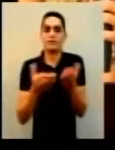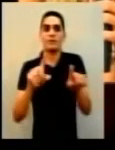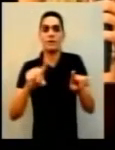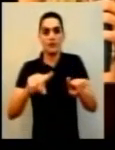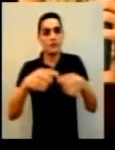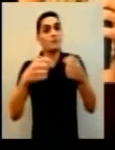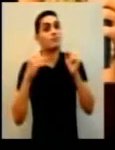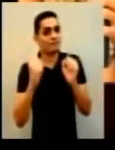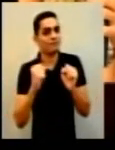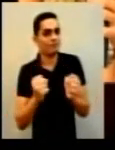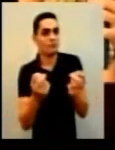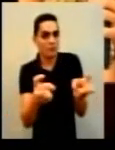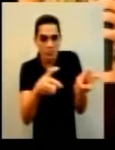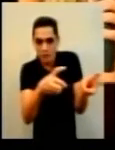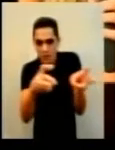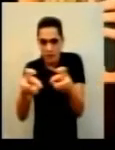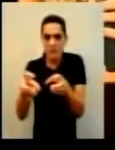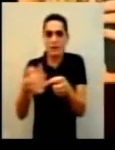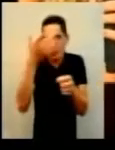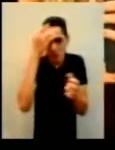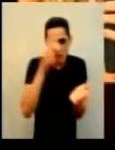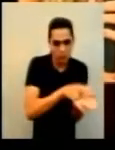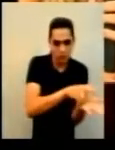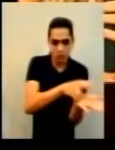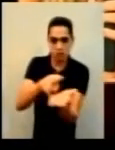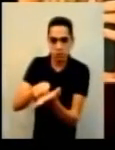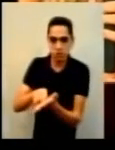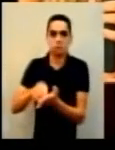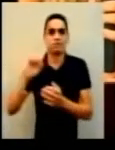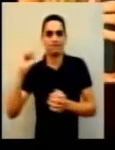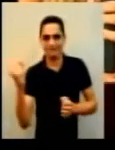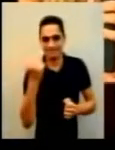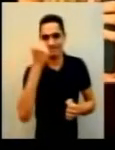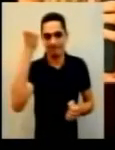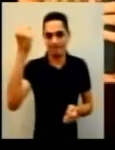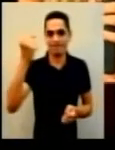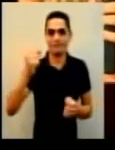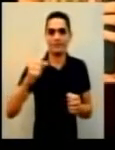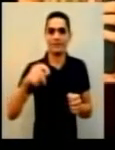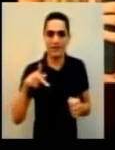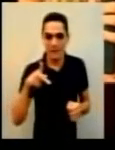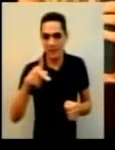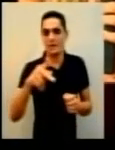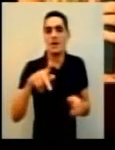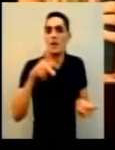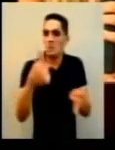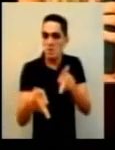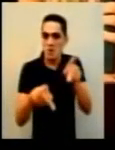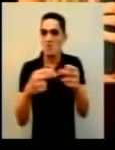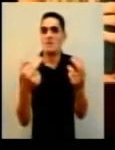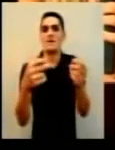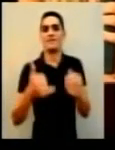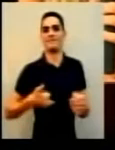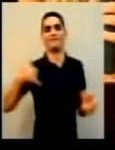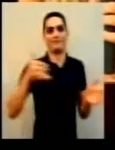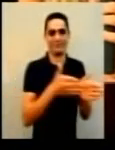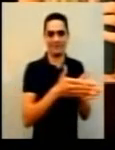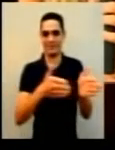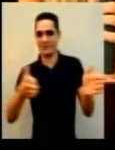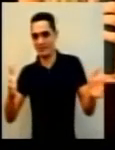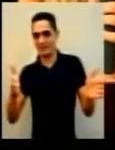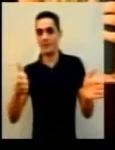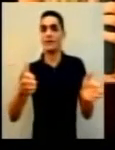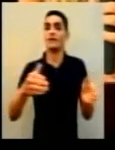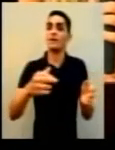também, em relação aos casos graves internados, nossa maior população que internou também foi nessa faixa etária,